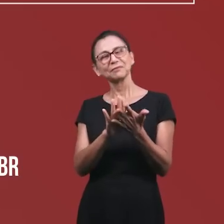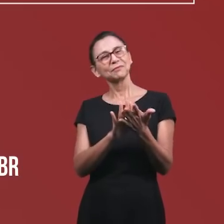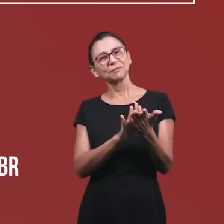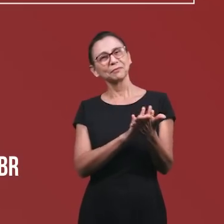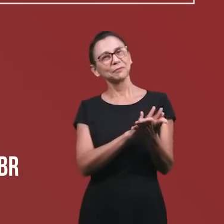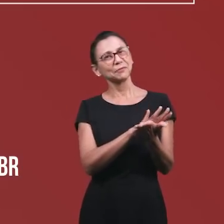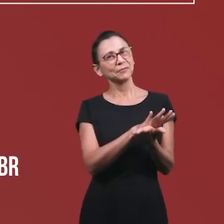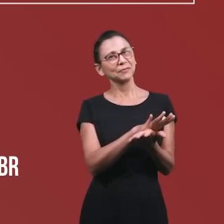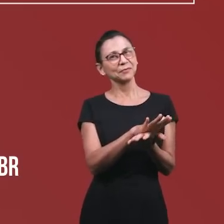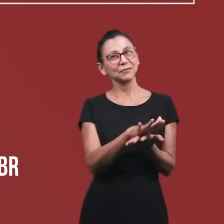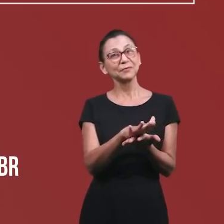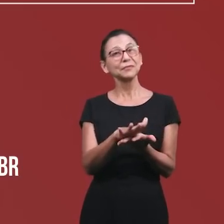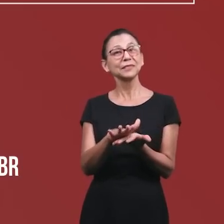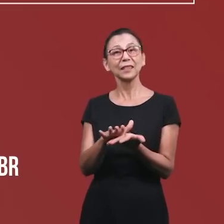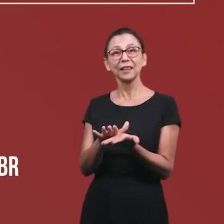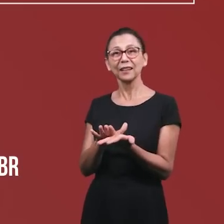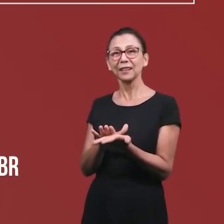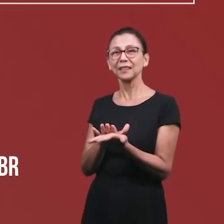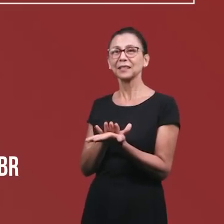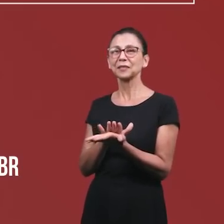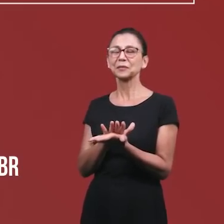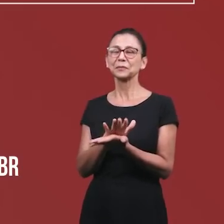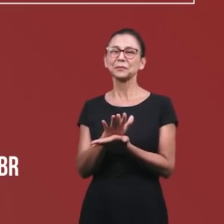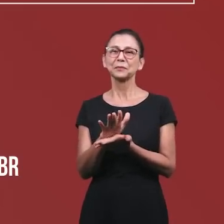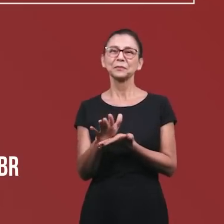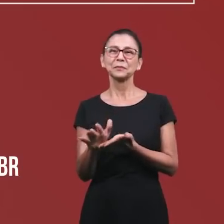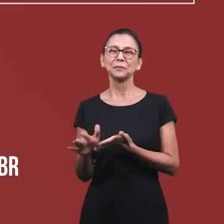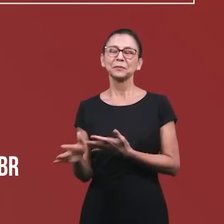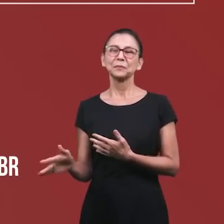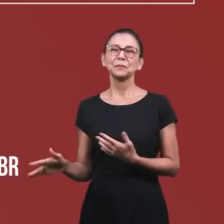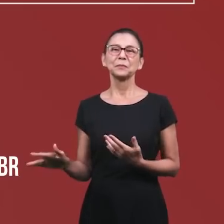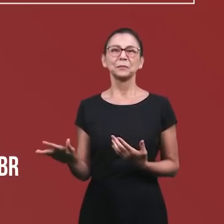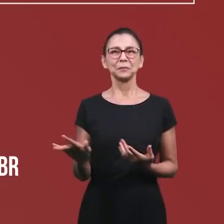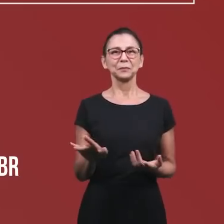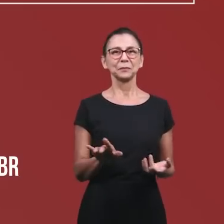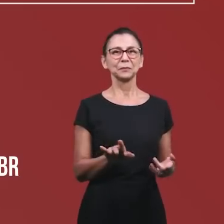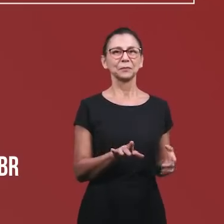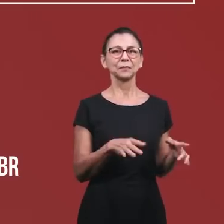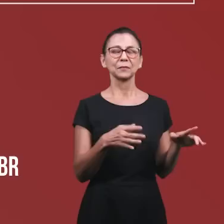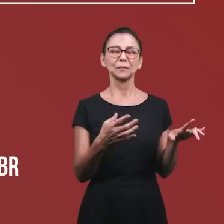nada me faltará.